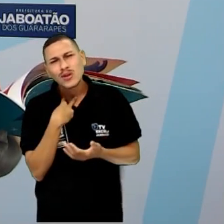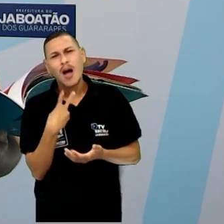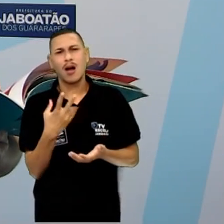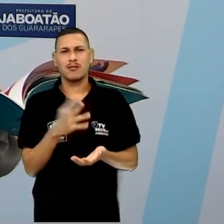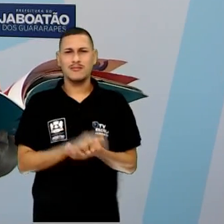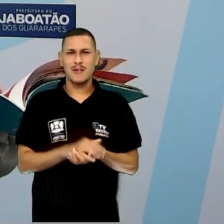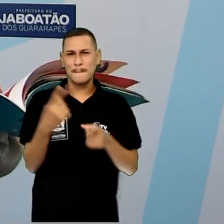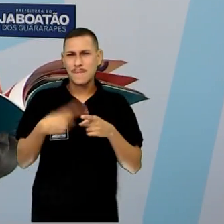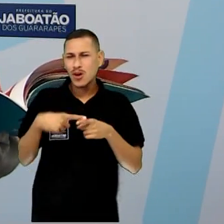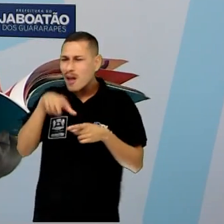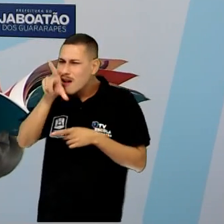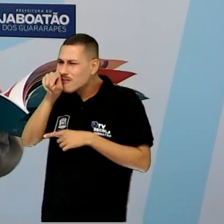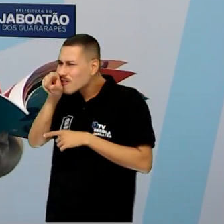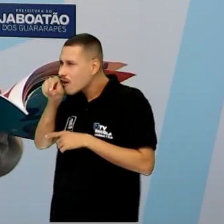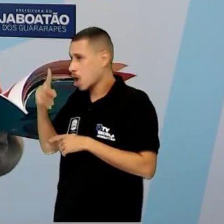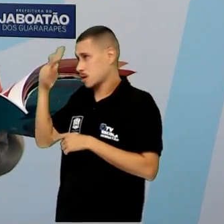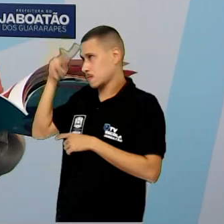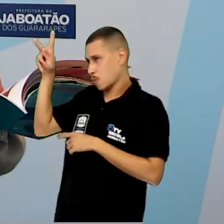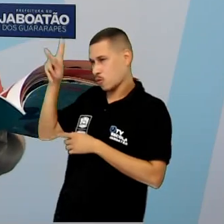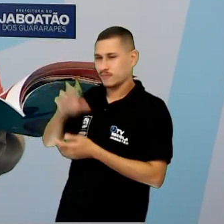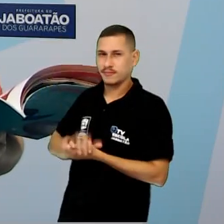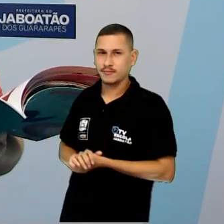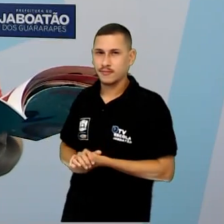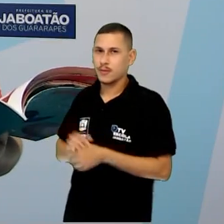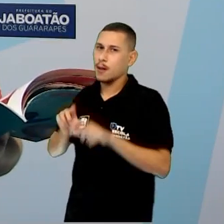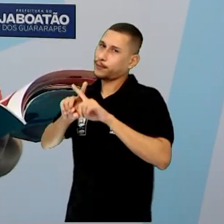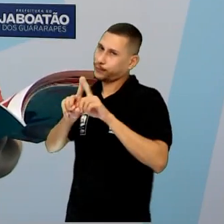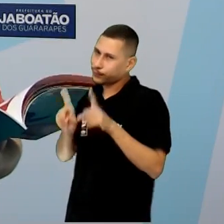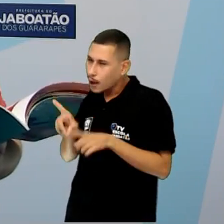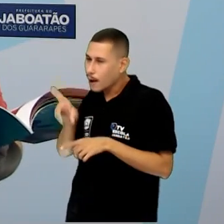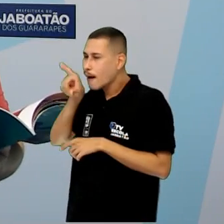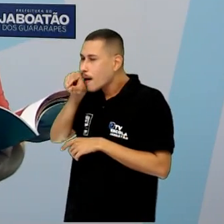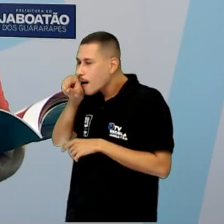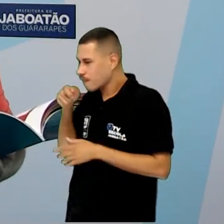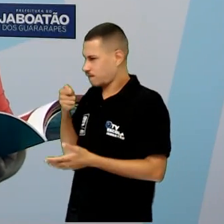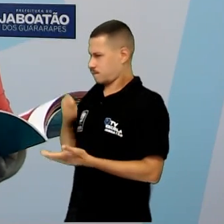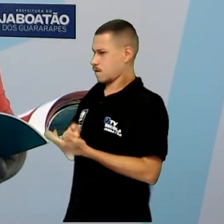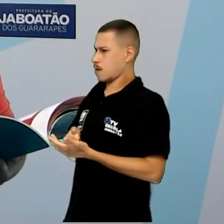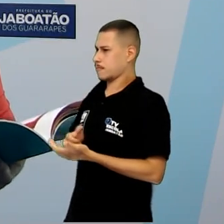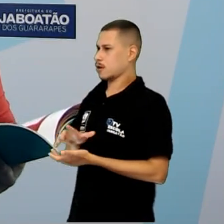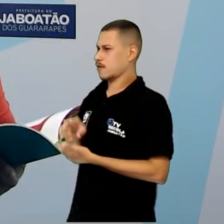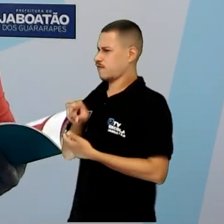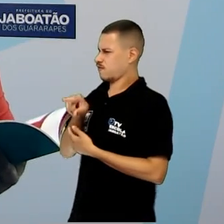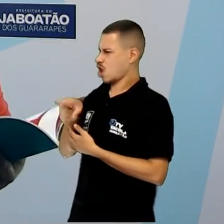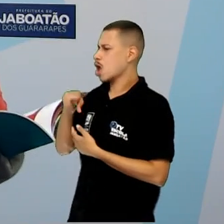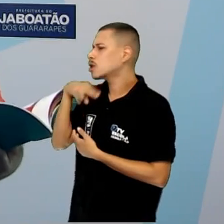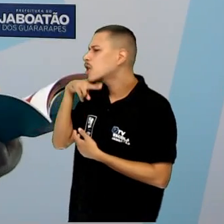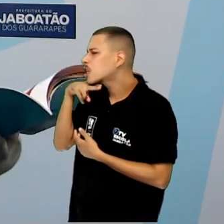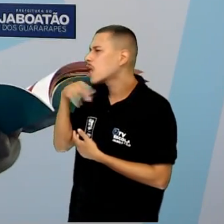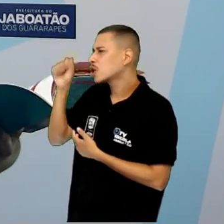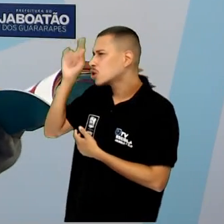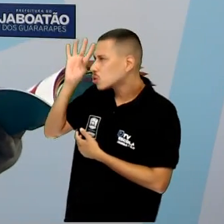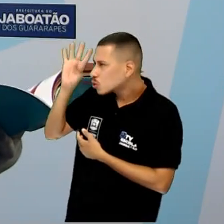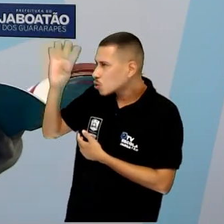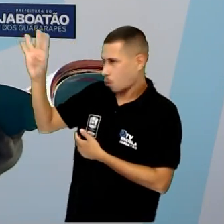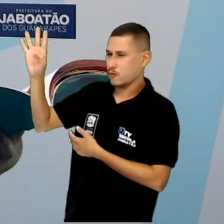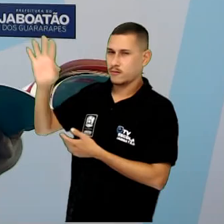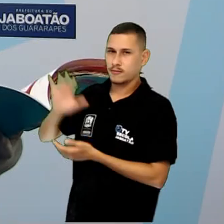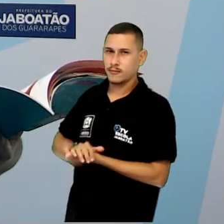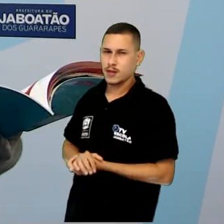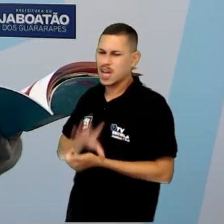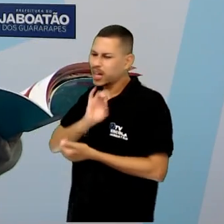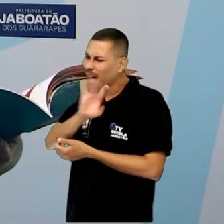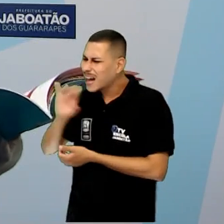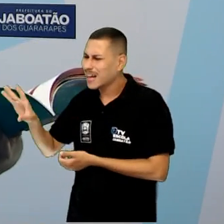Sua gralha mãe lembrou. Mas a gralha avó foi firme. Neta, sonhe. Cada um